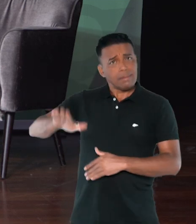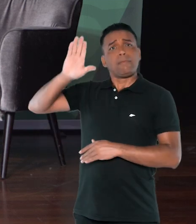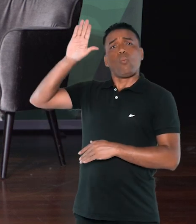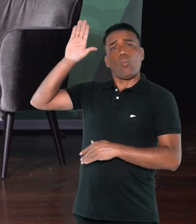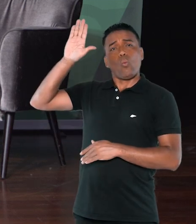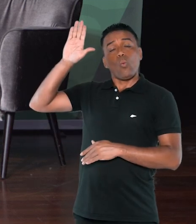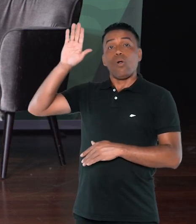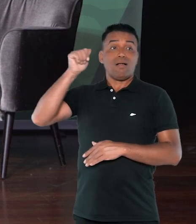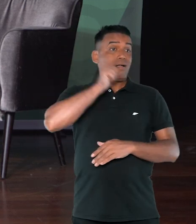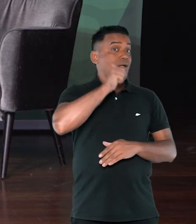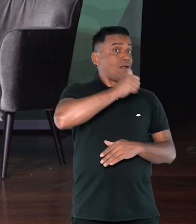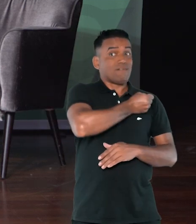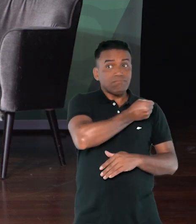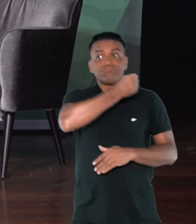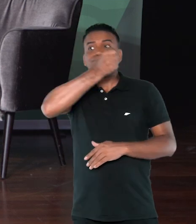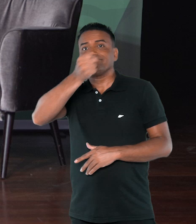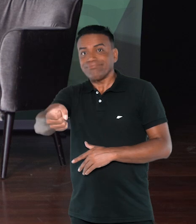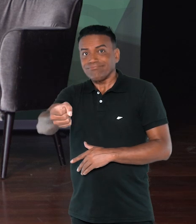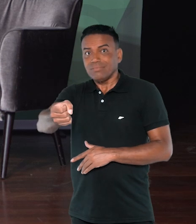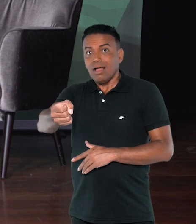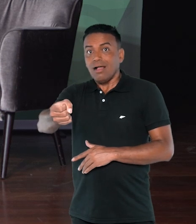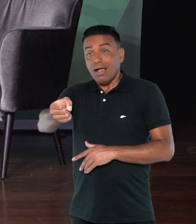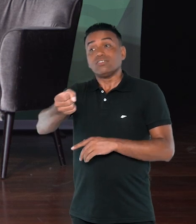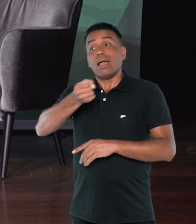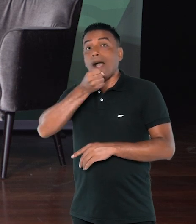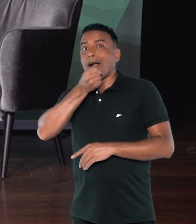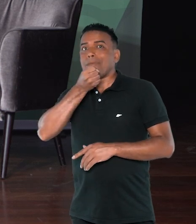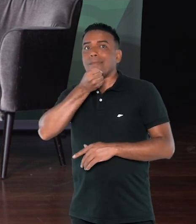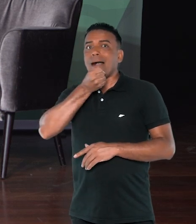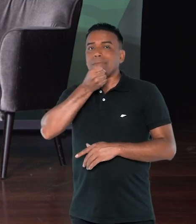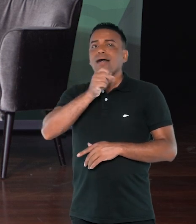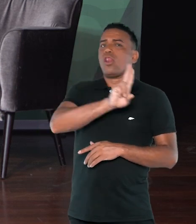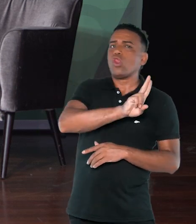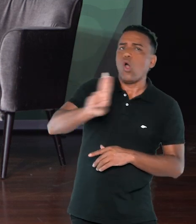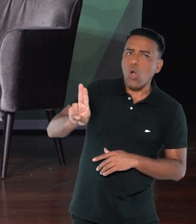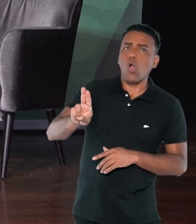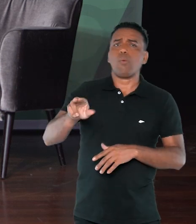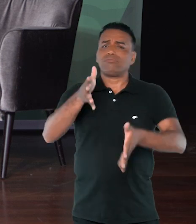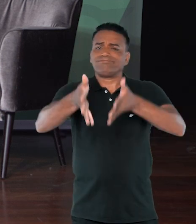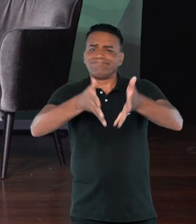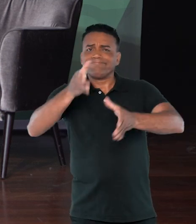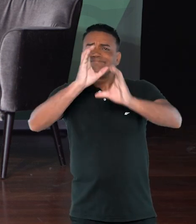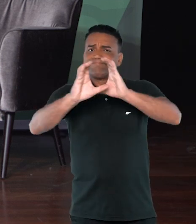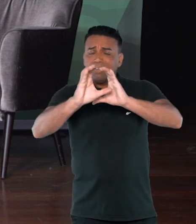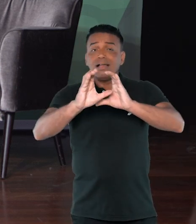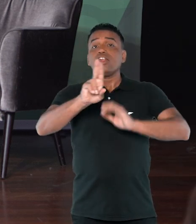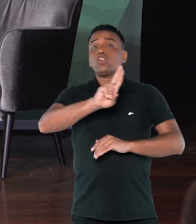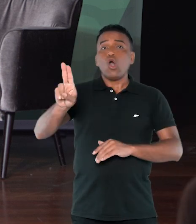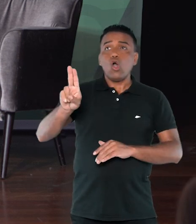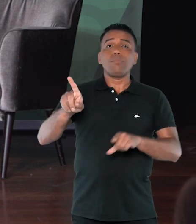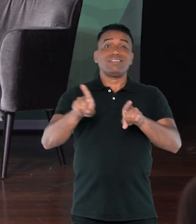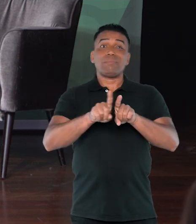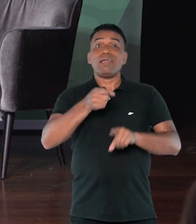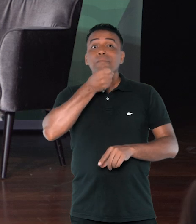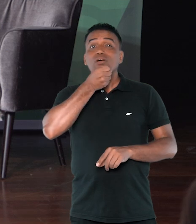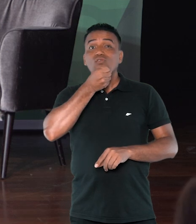mão. A Tereza vai levar o microfone e a gente pede para se apresentar, dizendo o nome e usando o